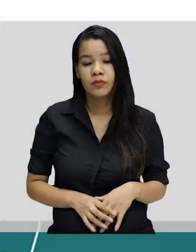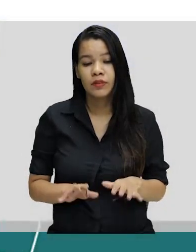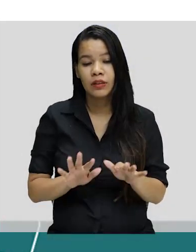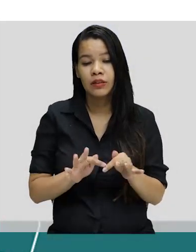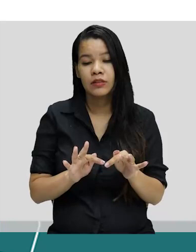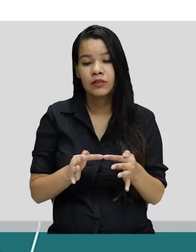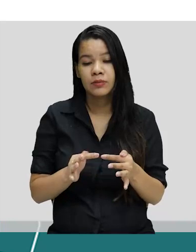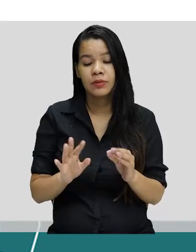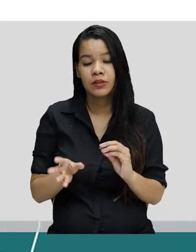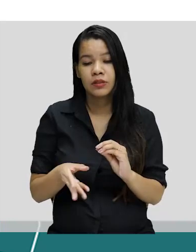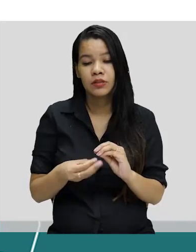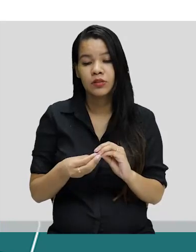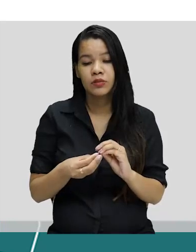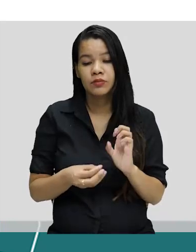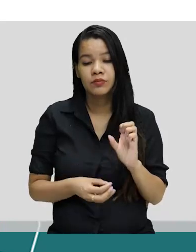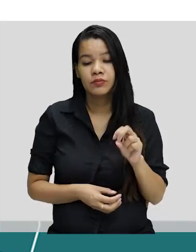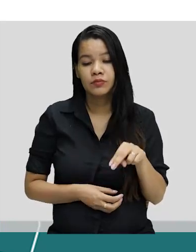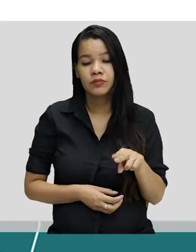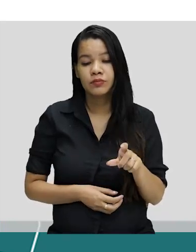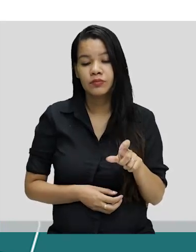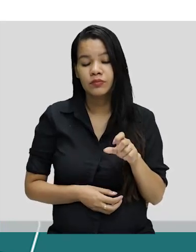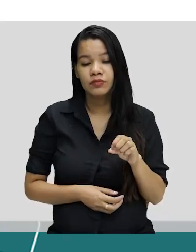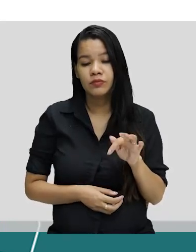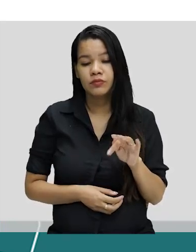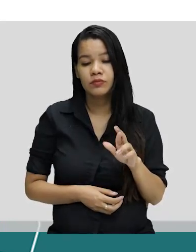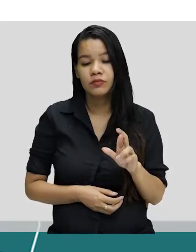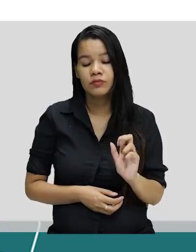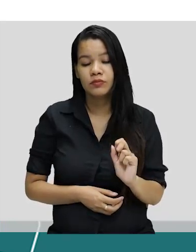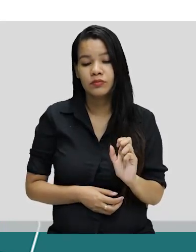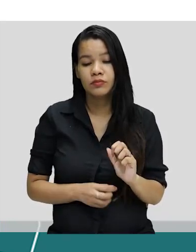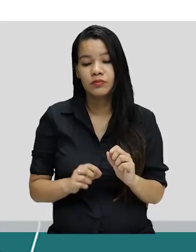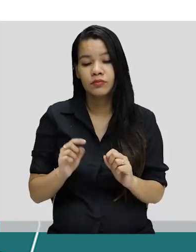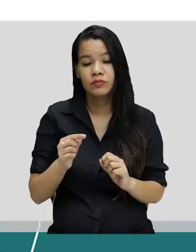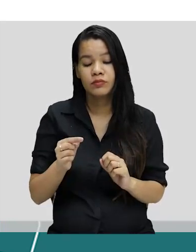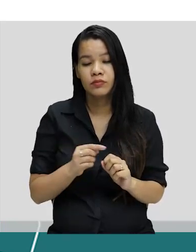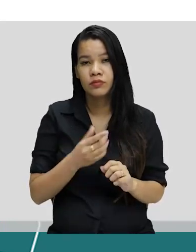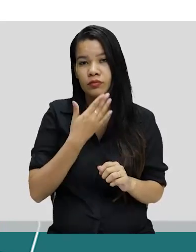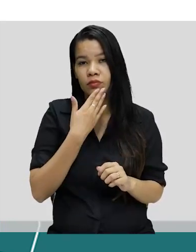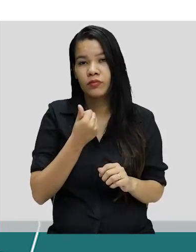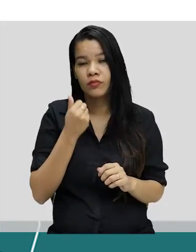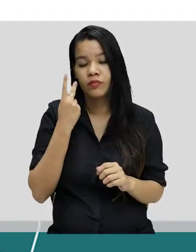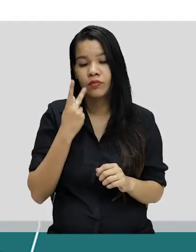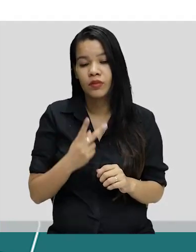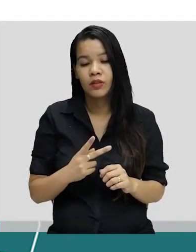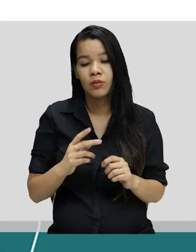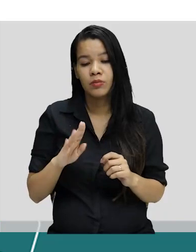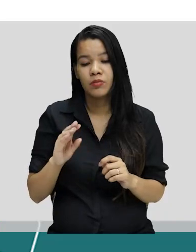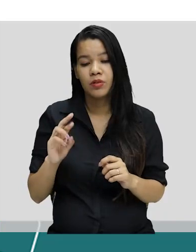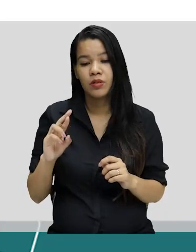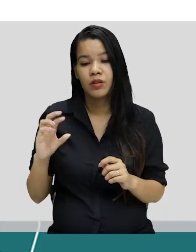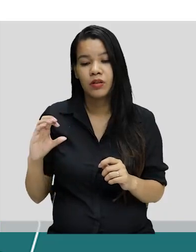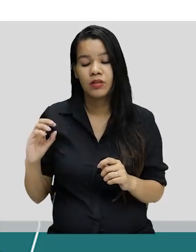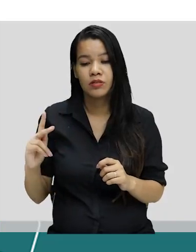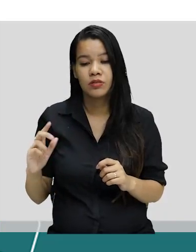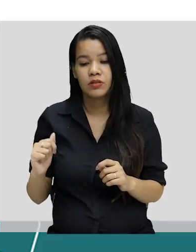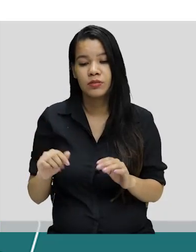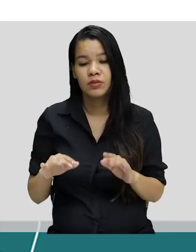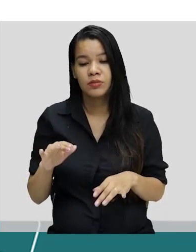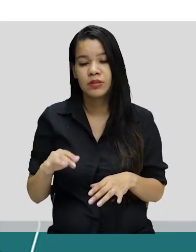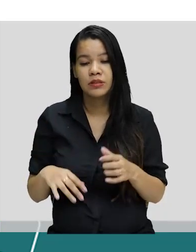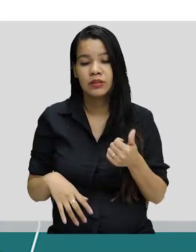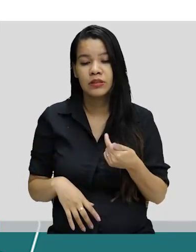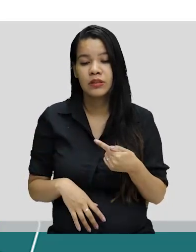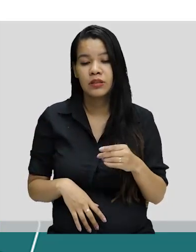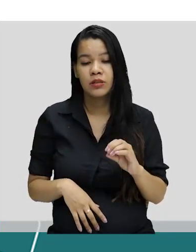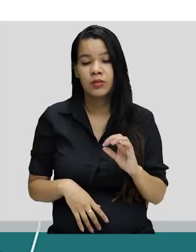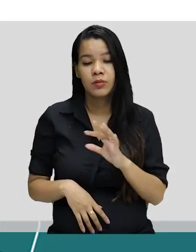simples adição do enxofre torna as propriedades melhores para a borracha. Aproximadamente